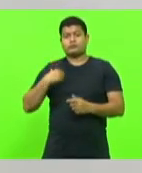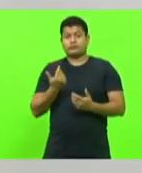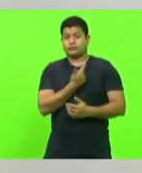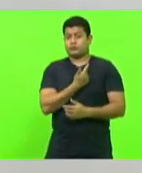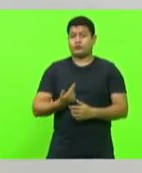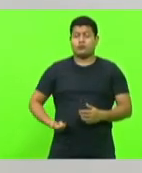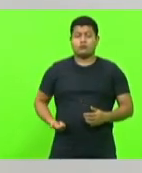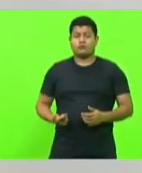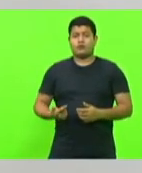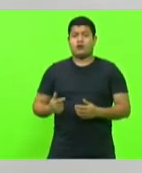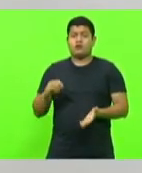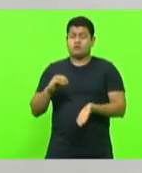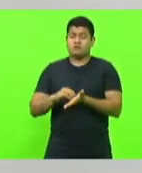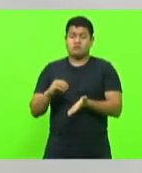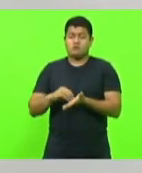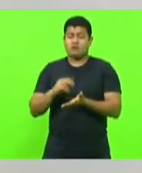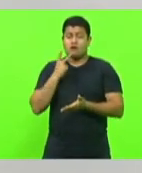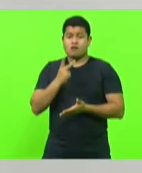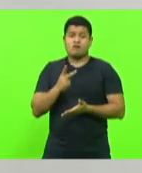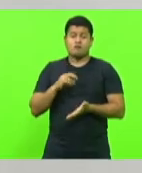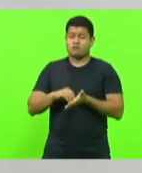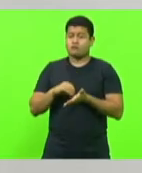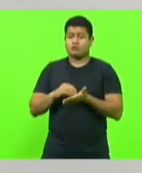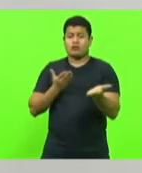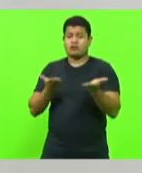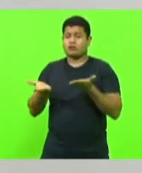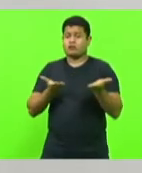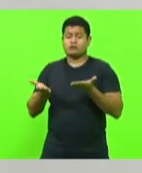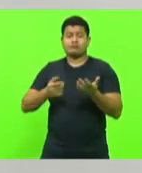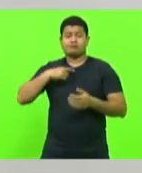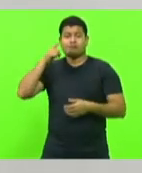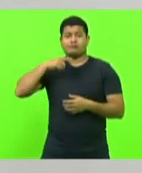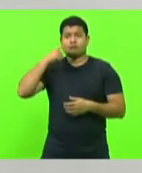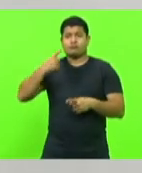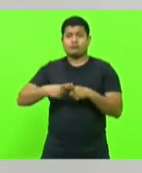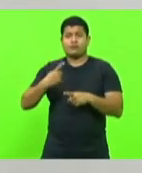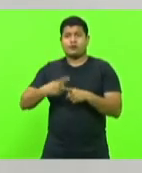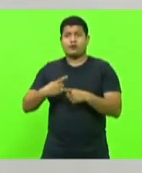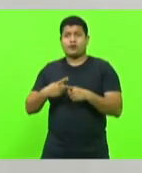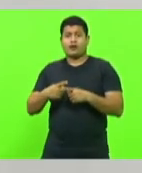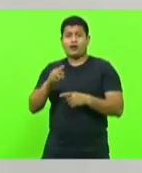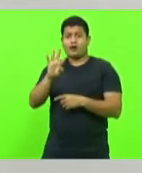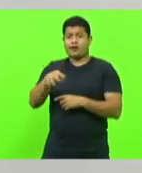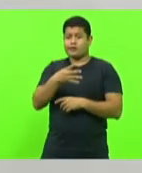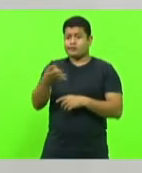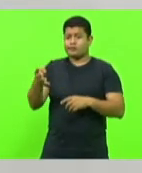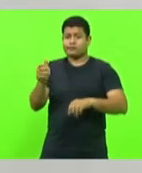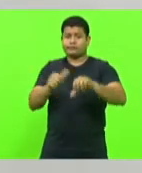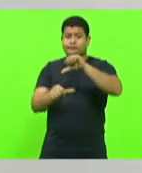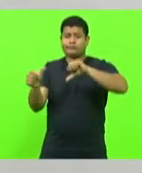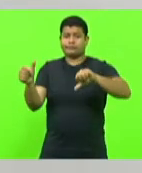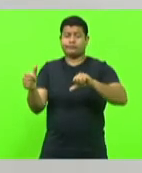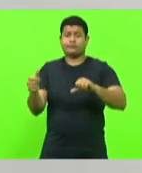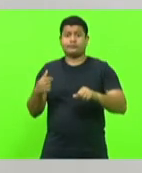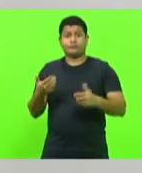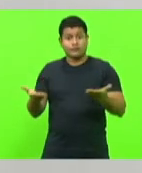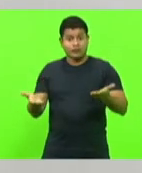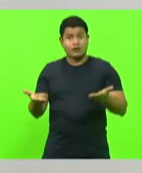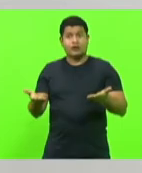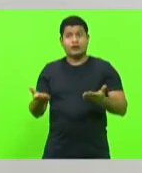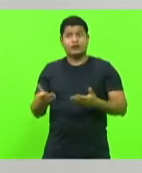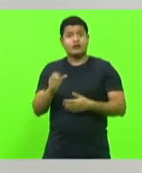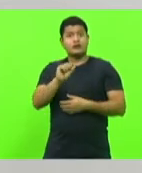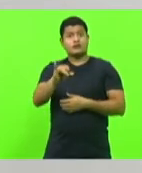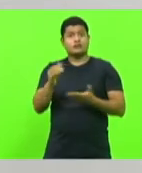a licitação, não conseguiu fazer a licitação, porque as datas foram modificadas. Pasmem, gente, e se fosse em